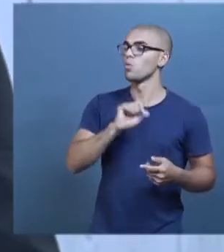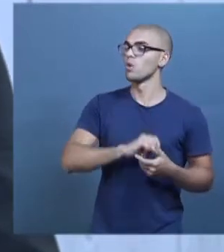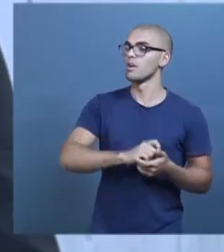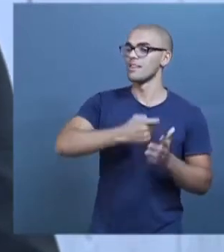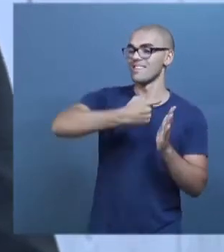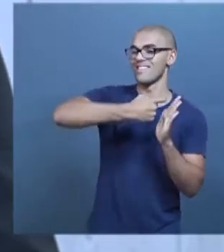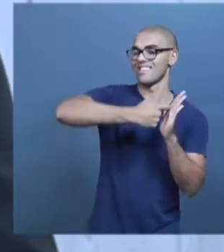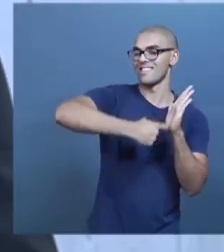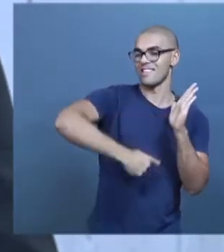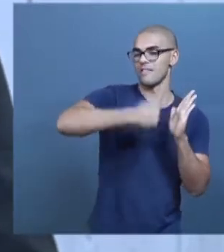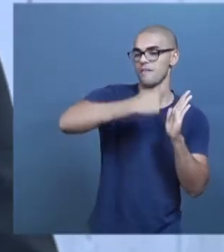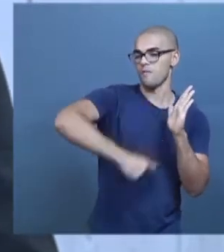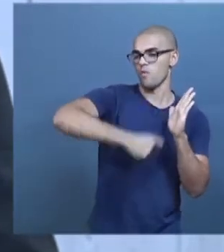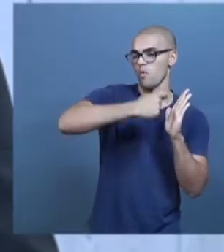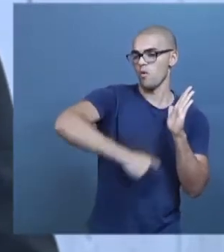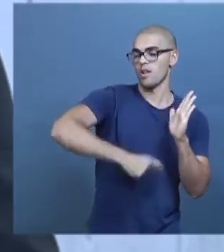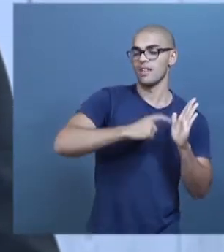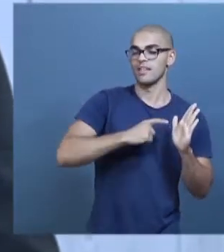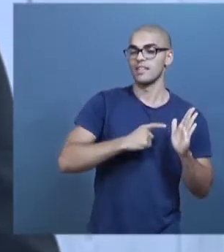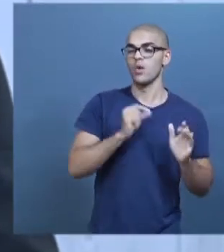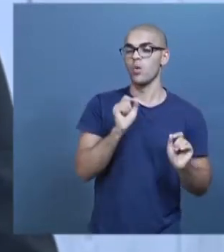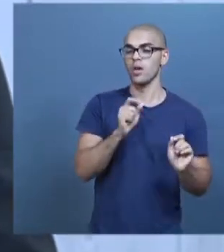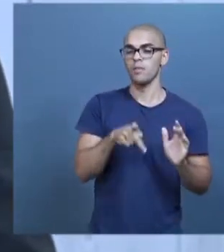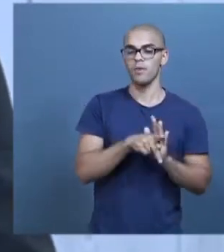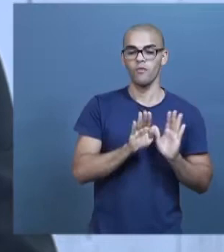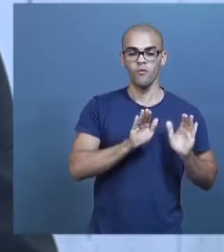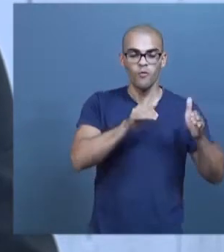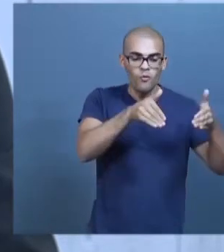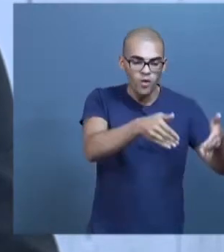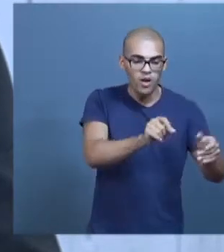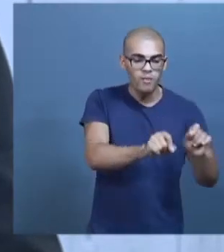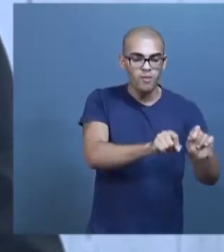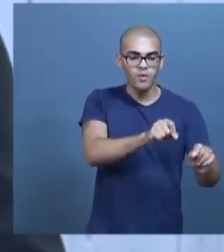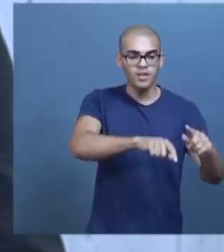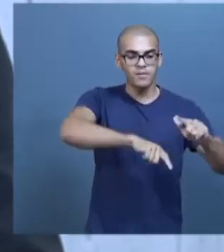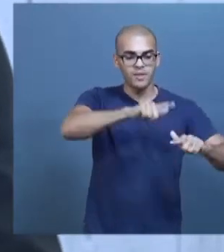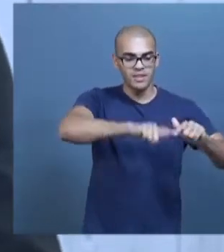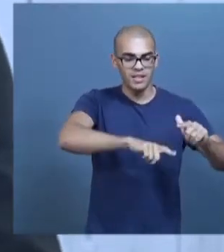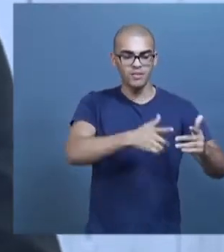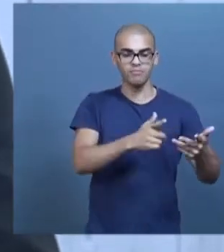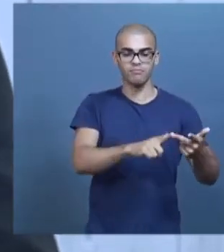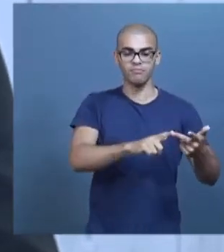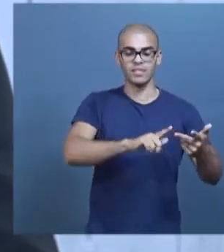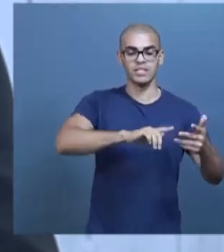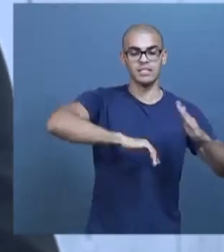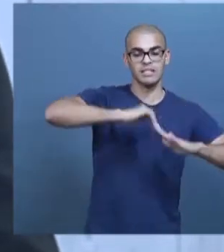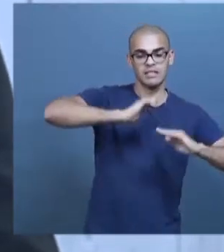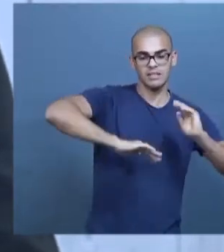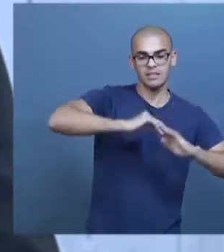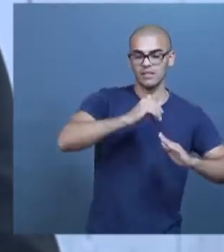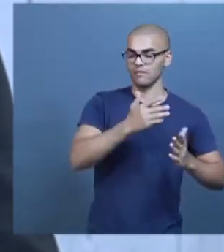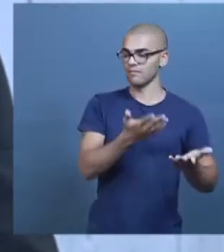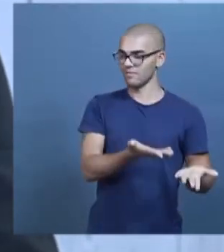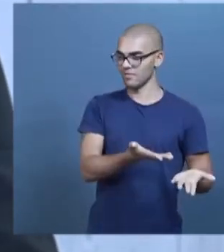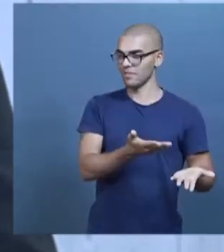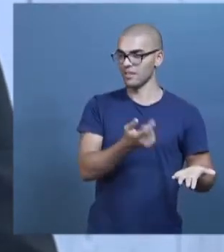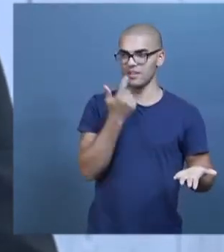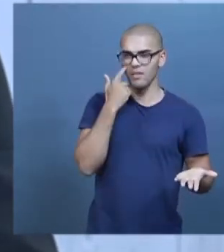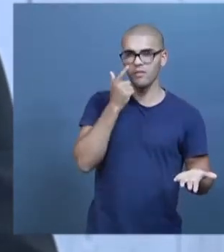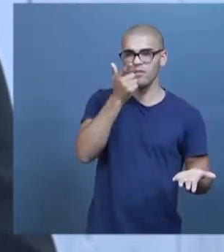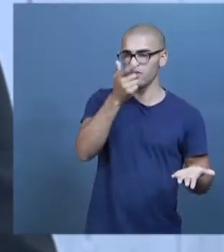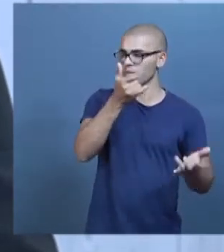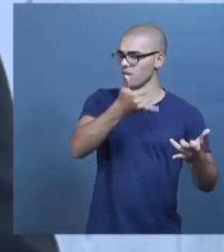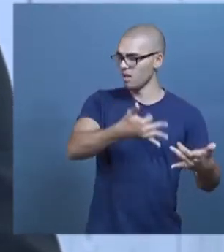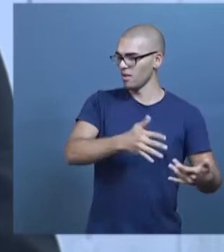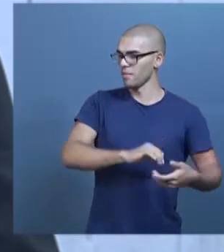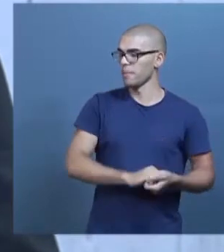que tributa principalmente bens de consumo e serviços, igual o Benito falou também no VT. E quem